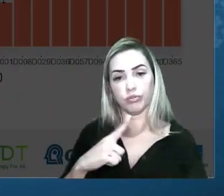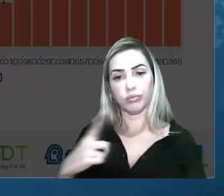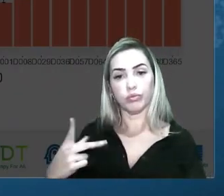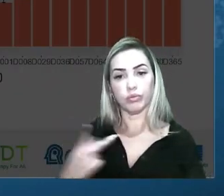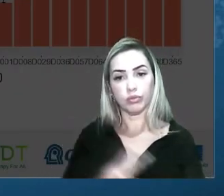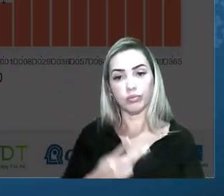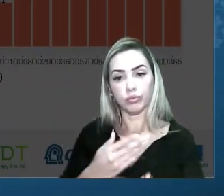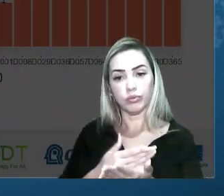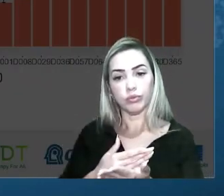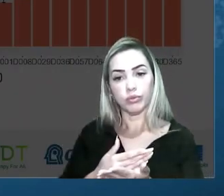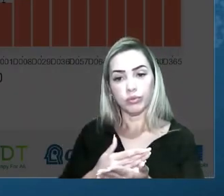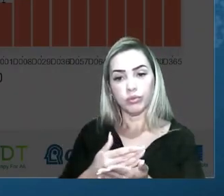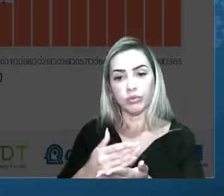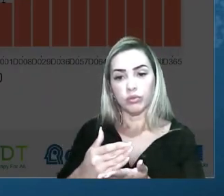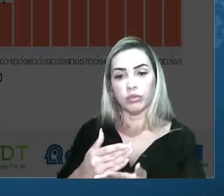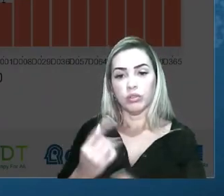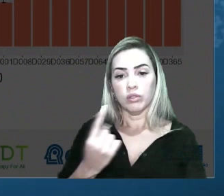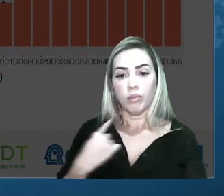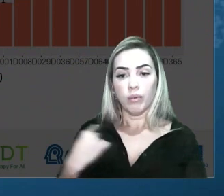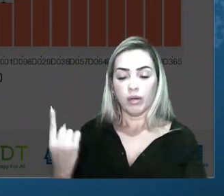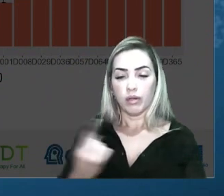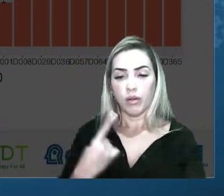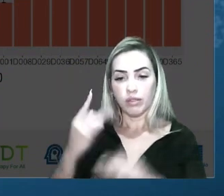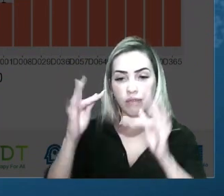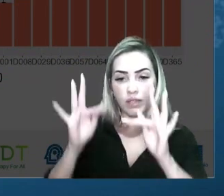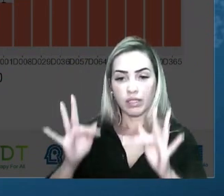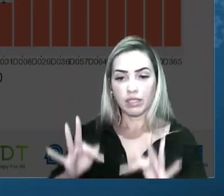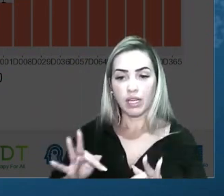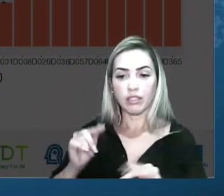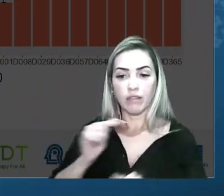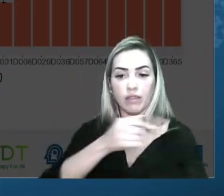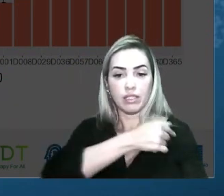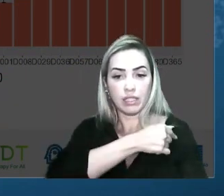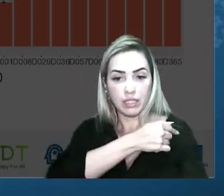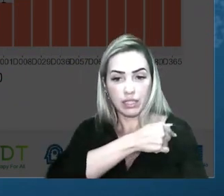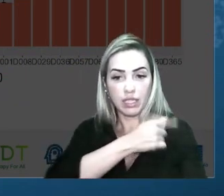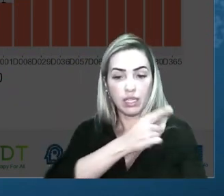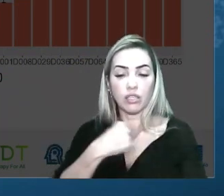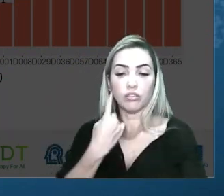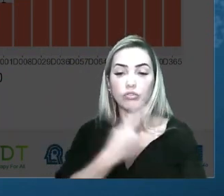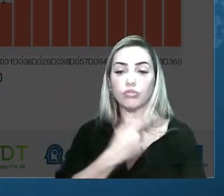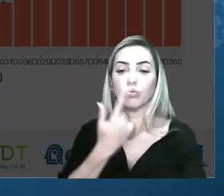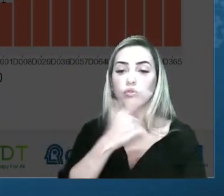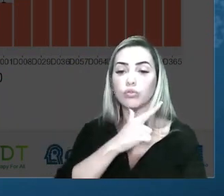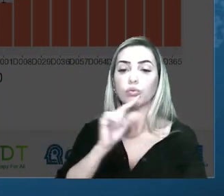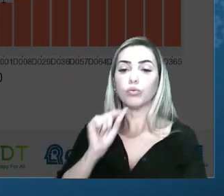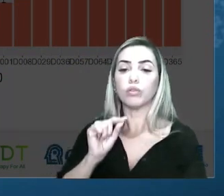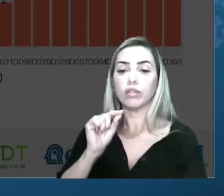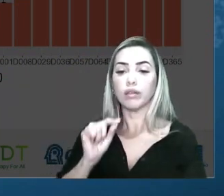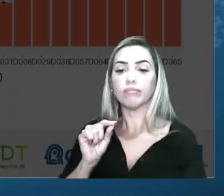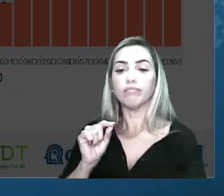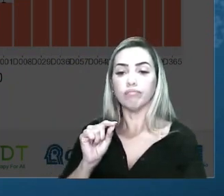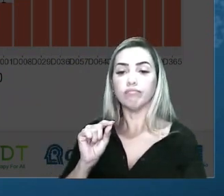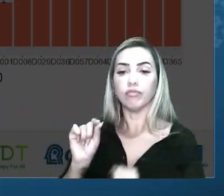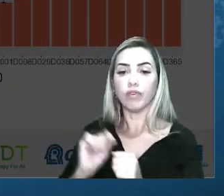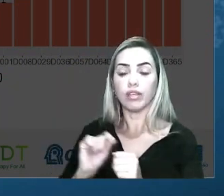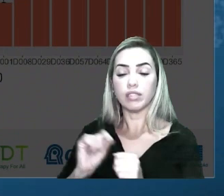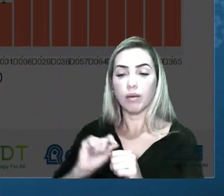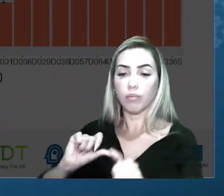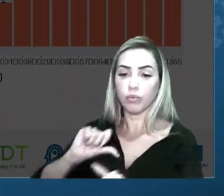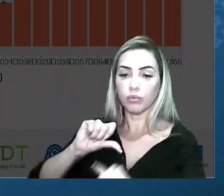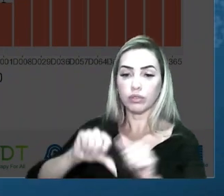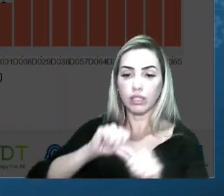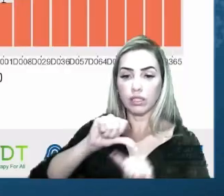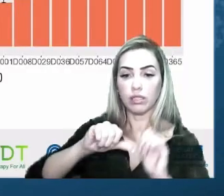né, para nossa felicidade, das vacinações, a gente teve que fazer uma mudança de